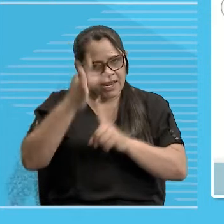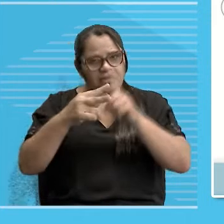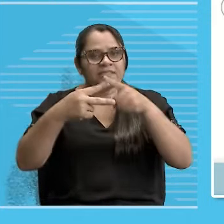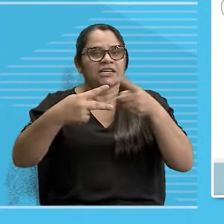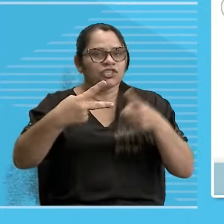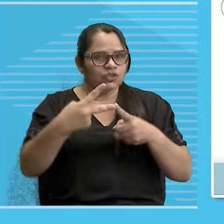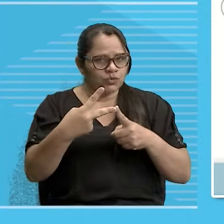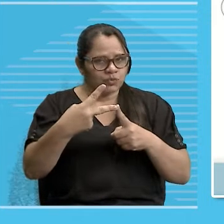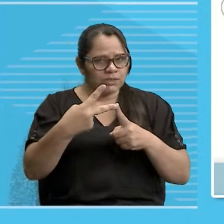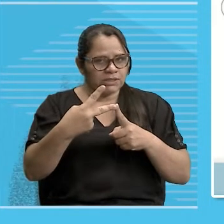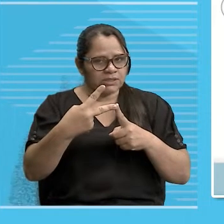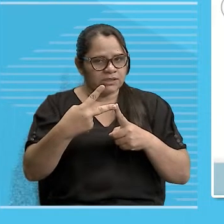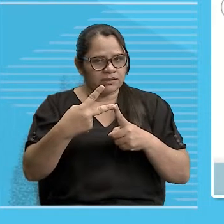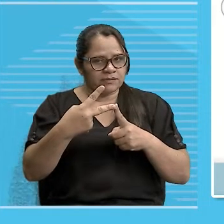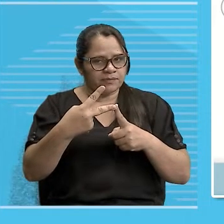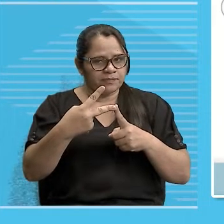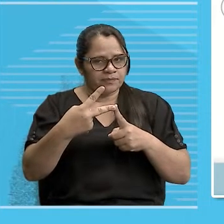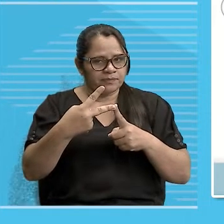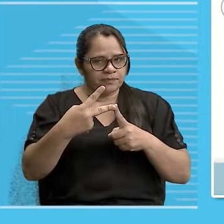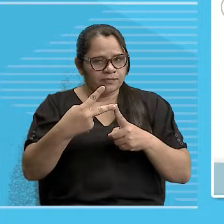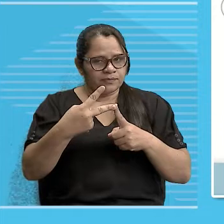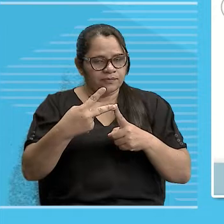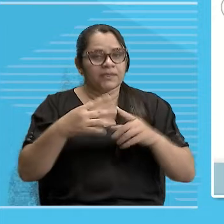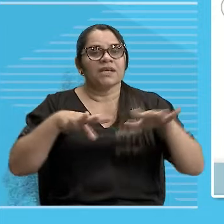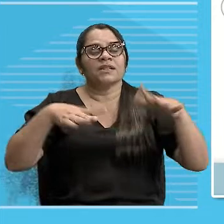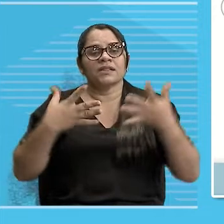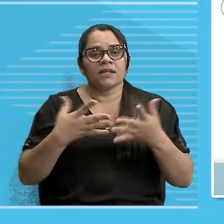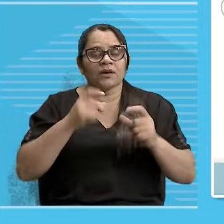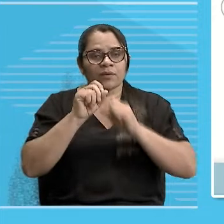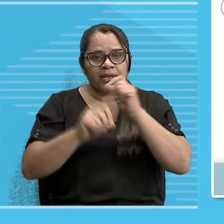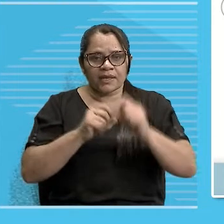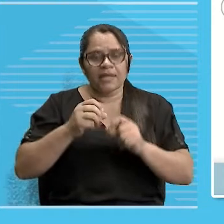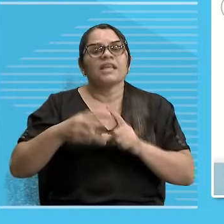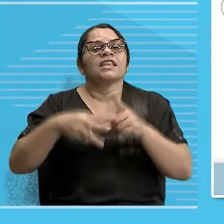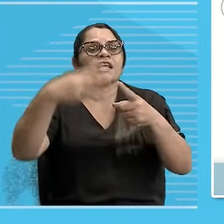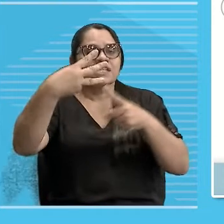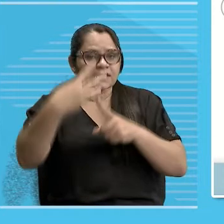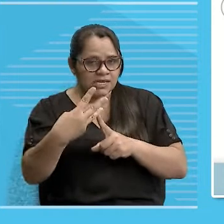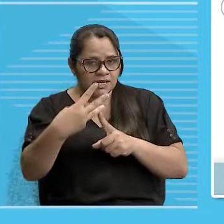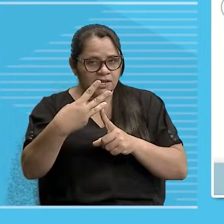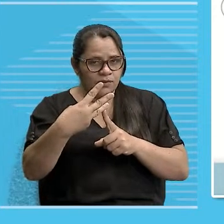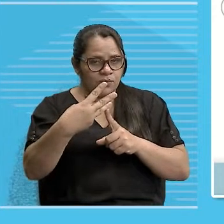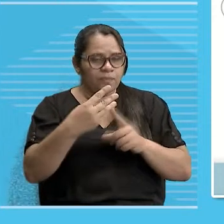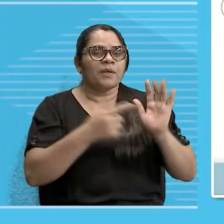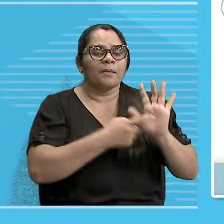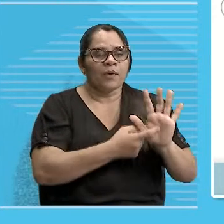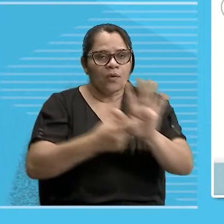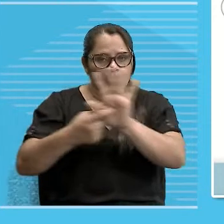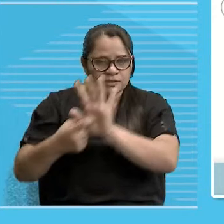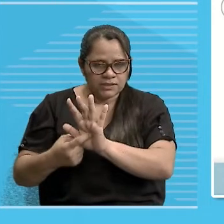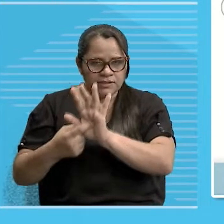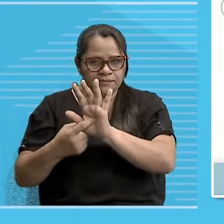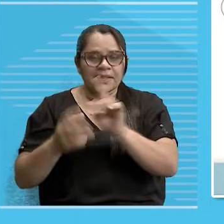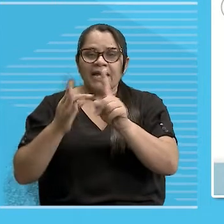ok? Então, TC vai indicar a temperatura em Celsius